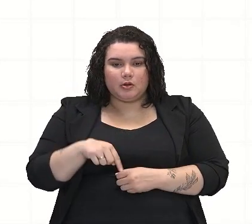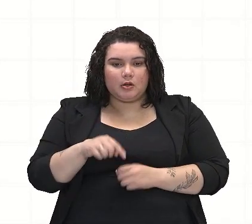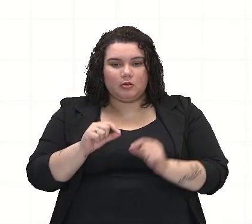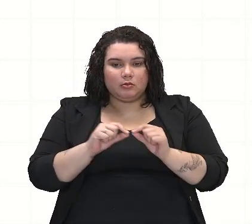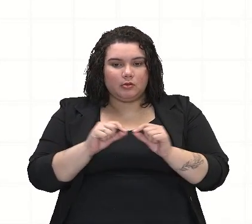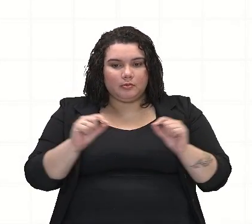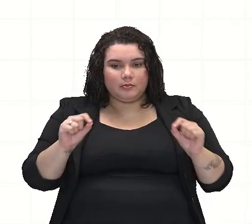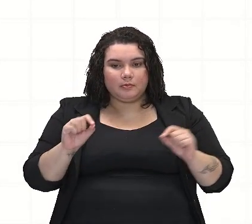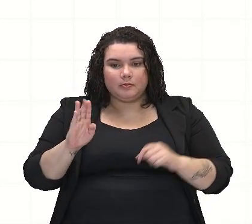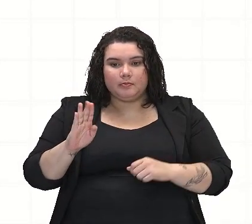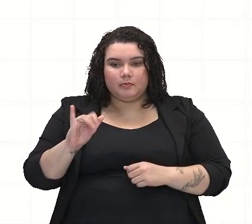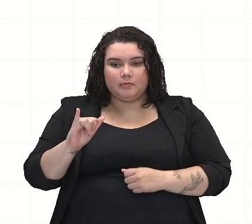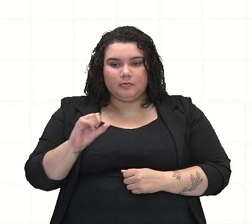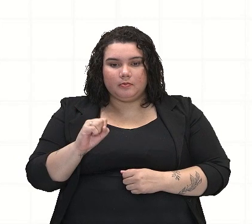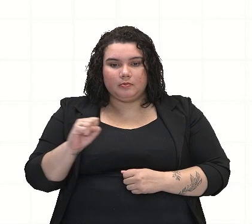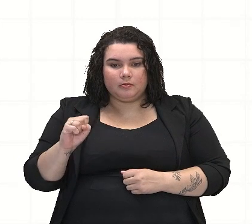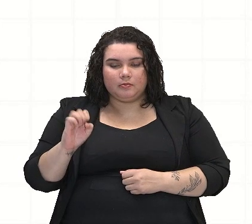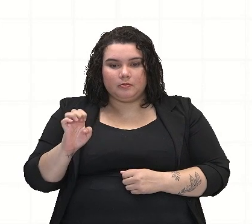E vamos desenhá-lo.